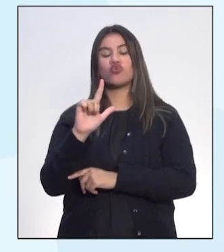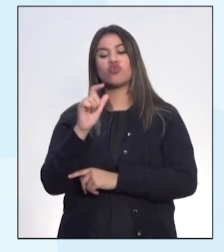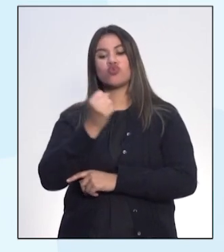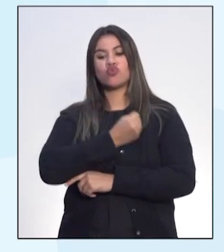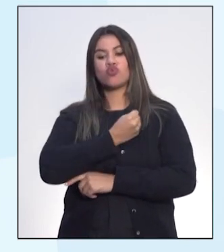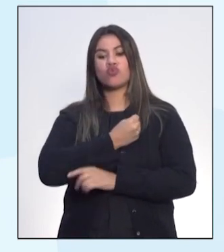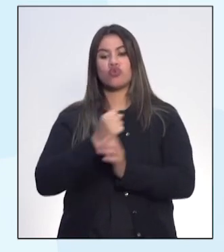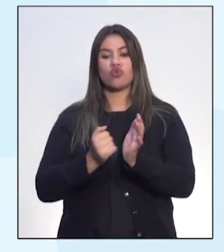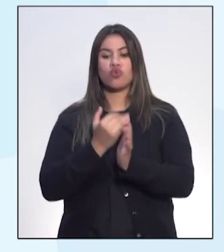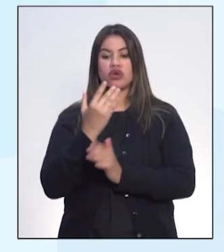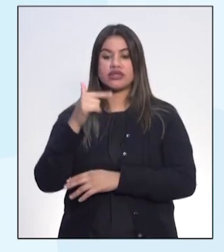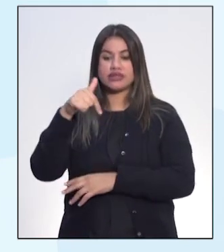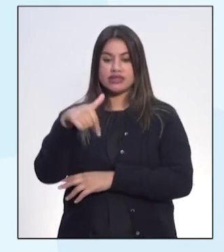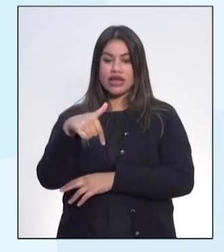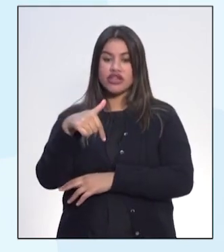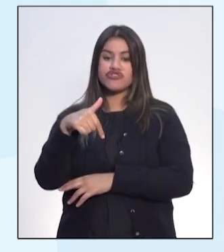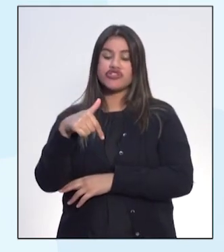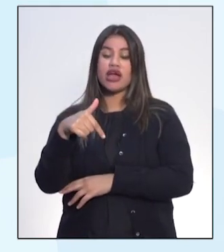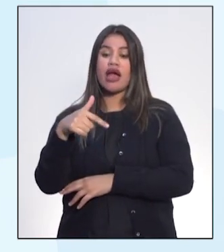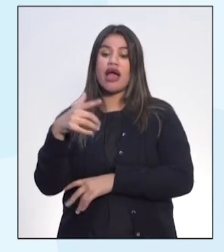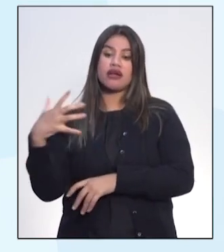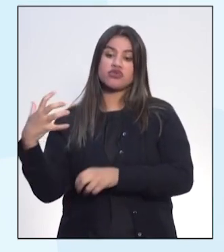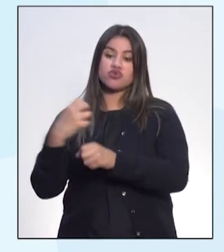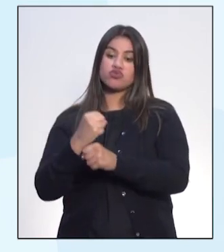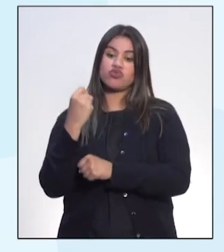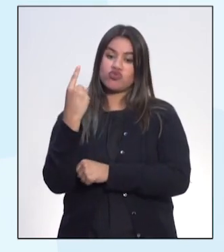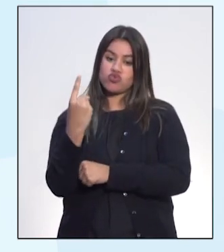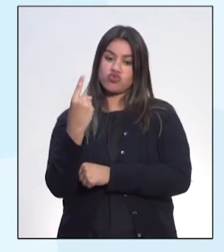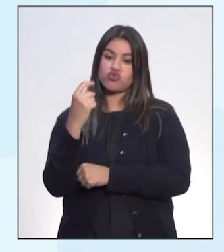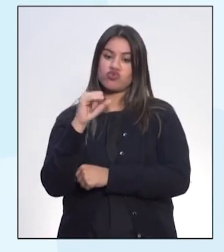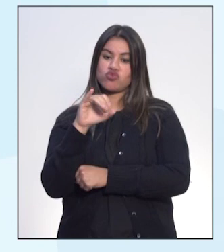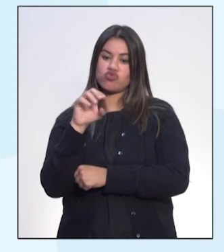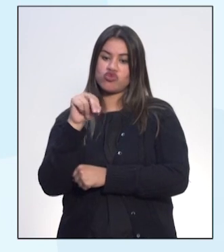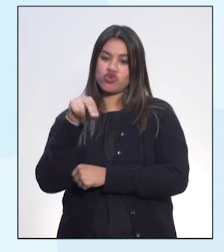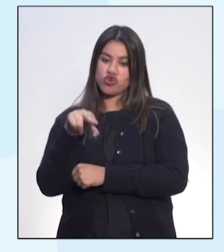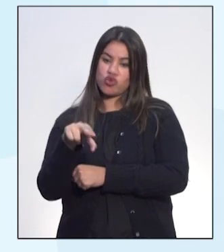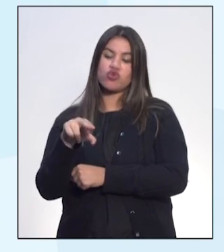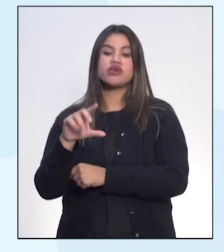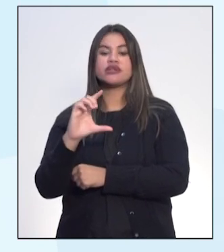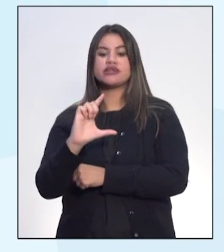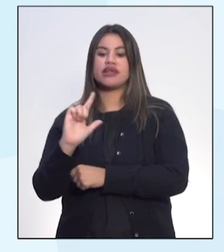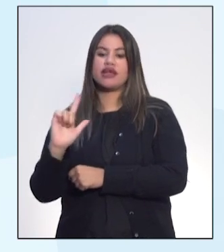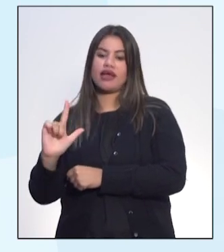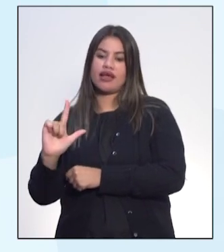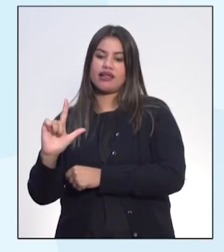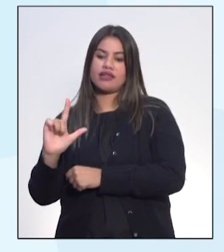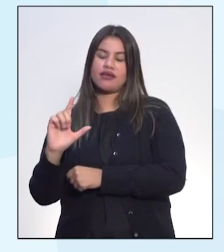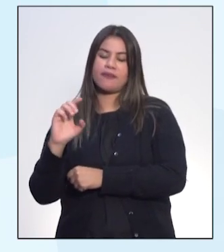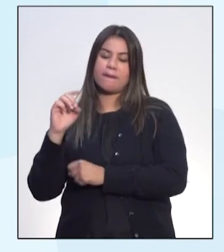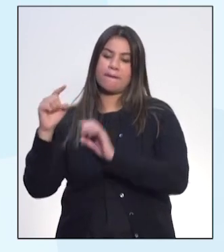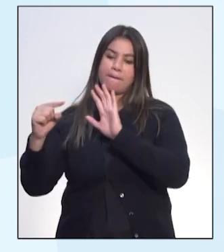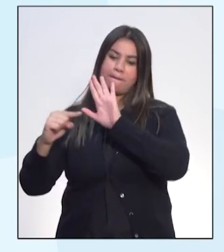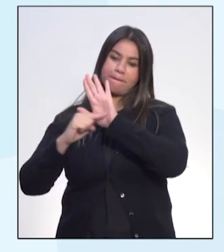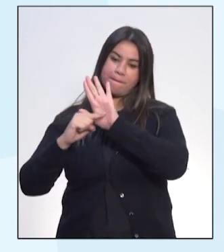ganhou 1, ficando com 8. Então, ele formou o íon Cl-. No próximo, por